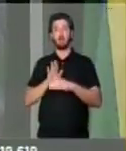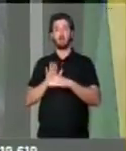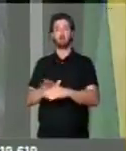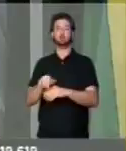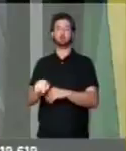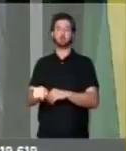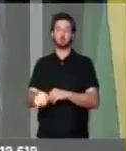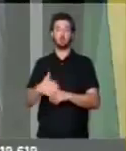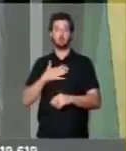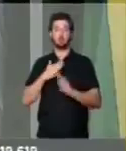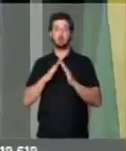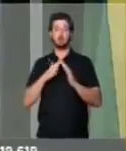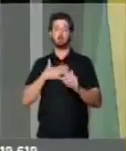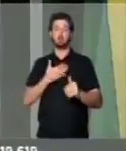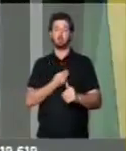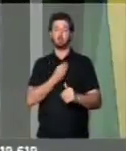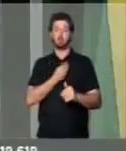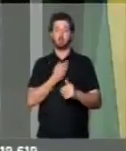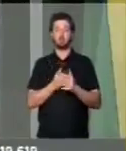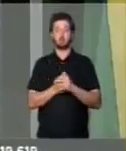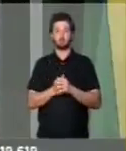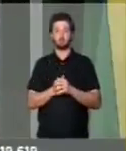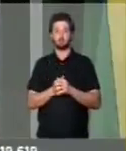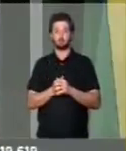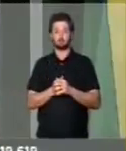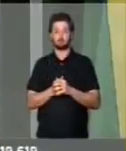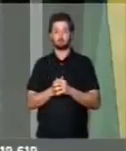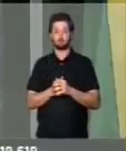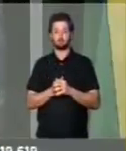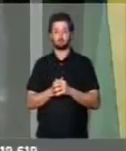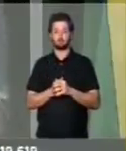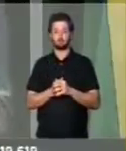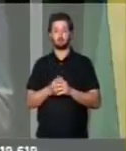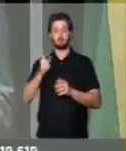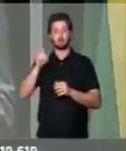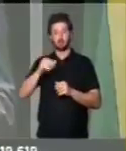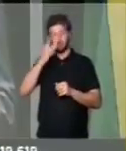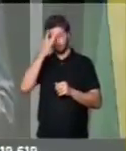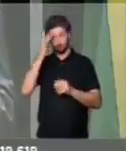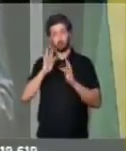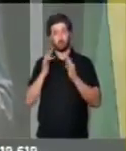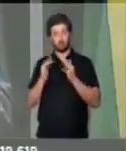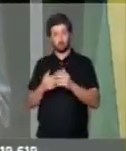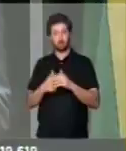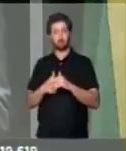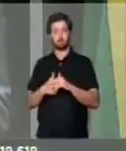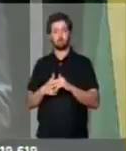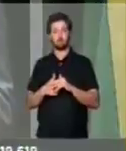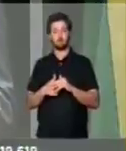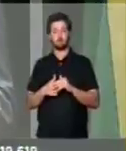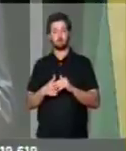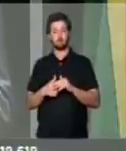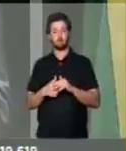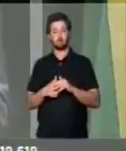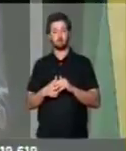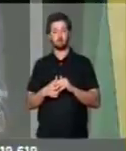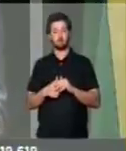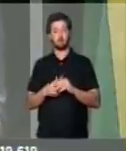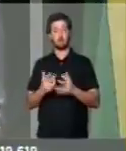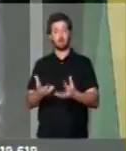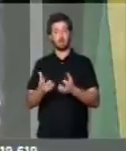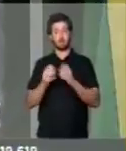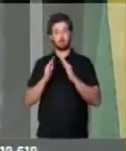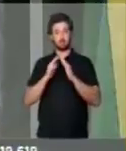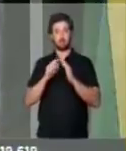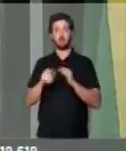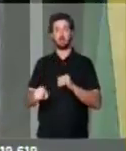contempladas pelo Minha Casa Minha Vida com uma casa. São pessoas, são famílias que vão ser